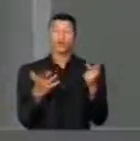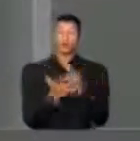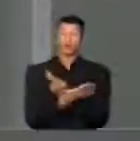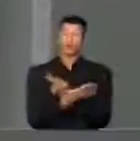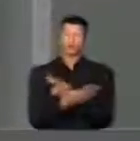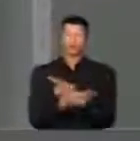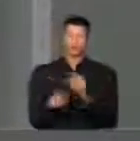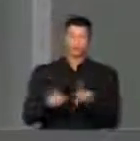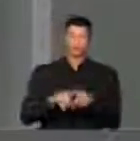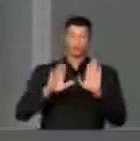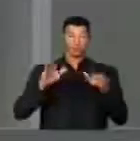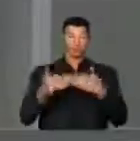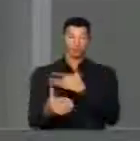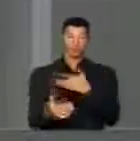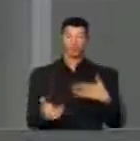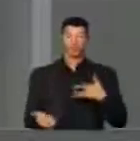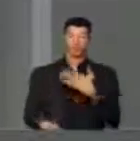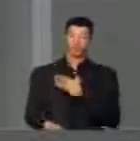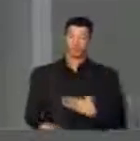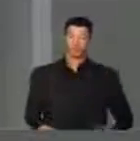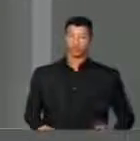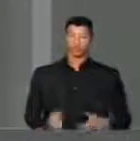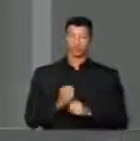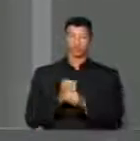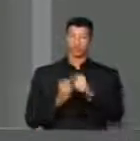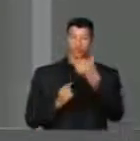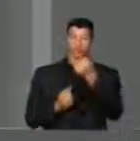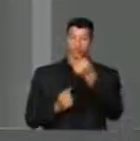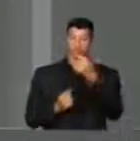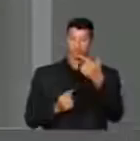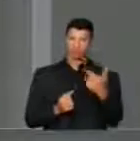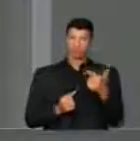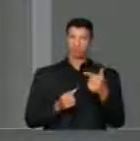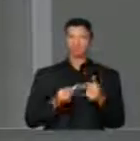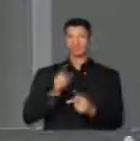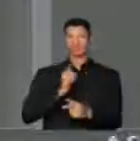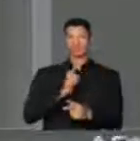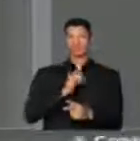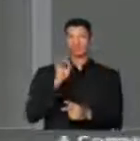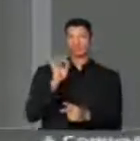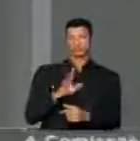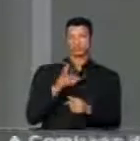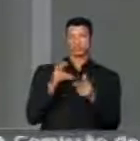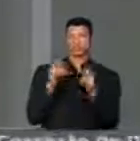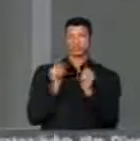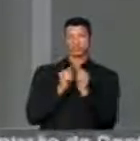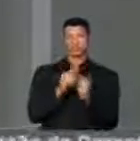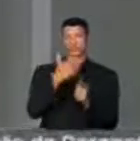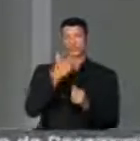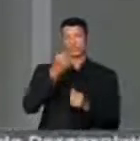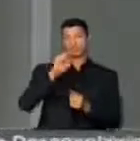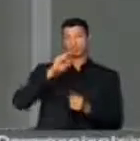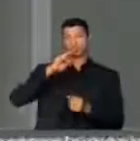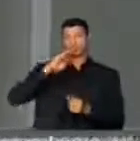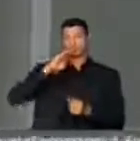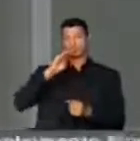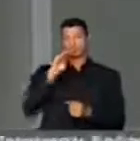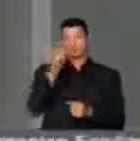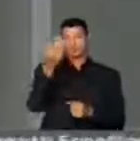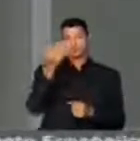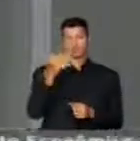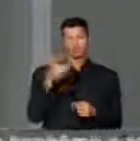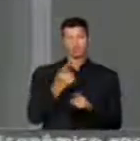ocorreu com a saúde pública, que em 2002 contava apenas com 28 bilhões